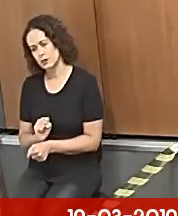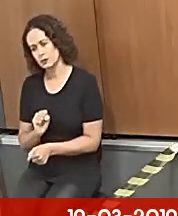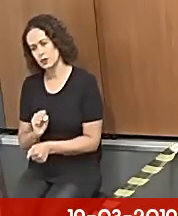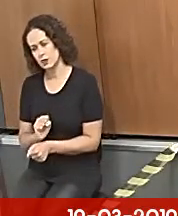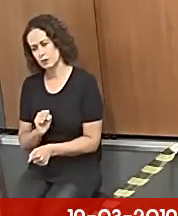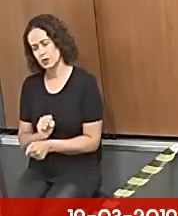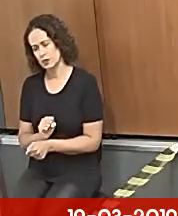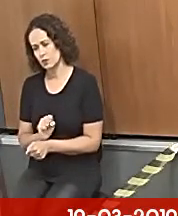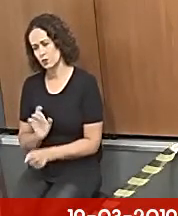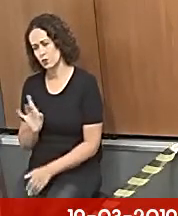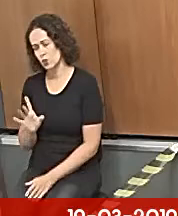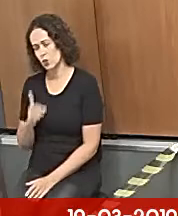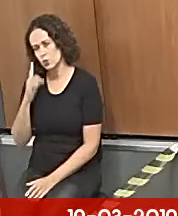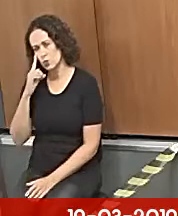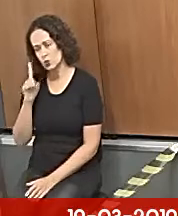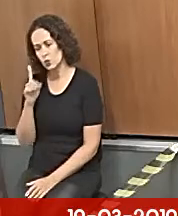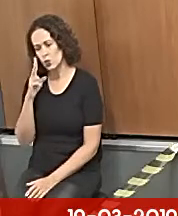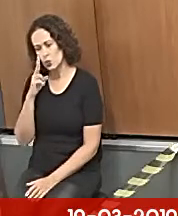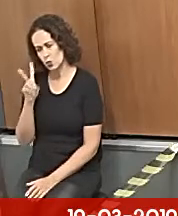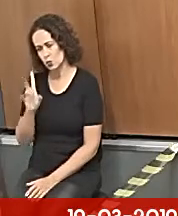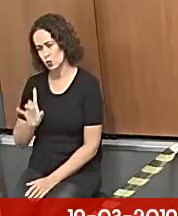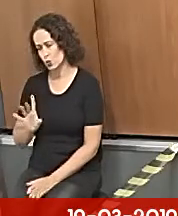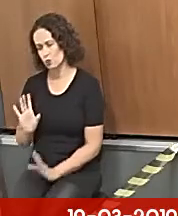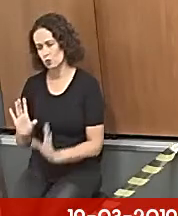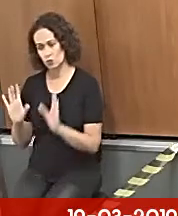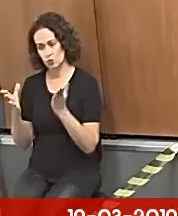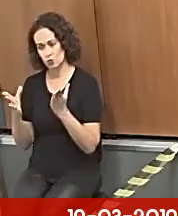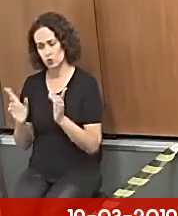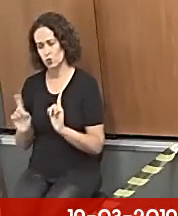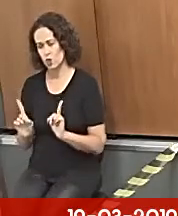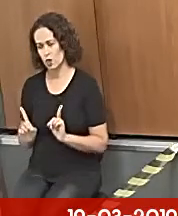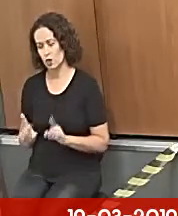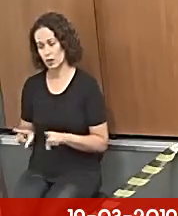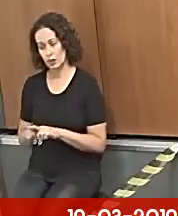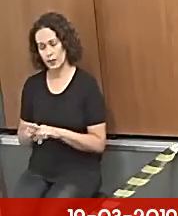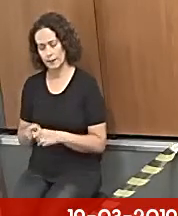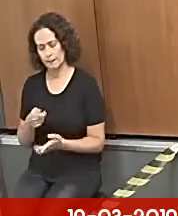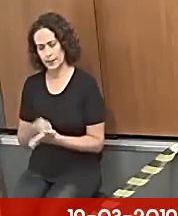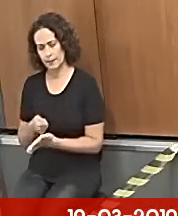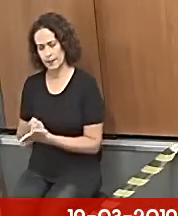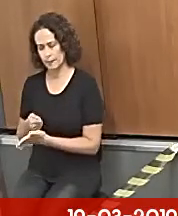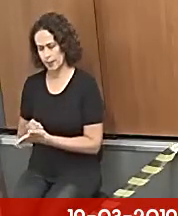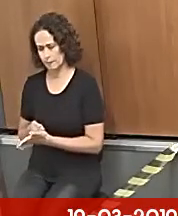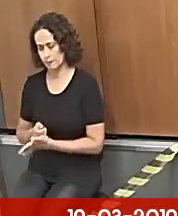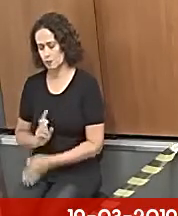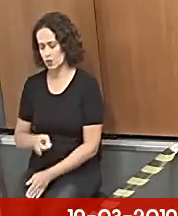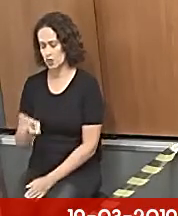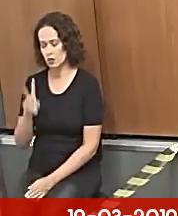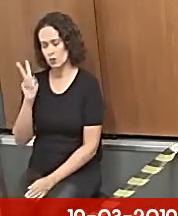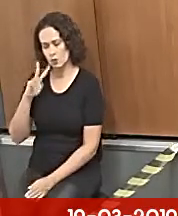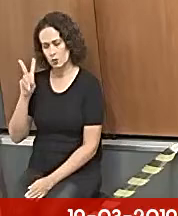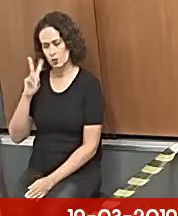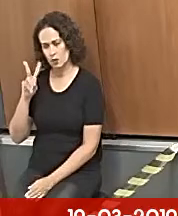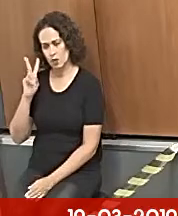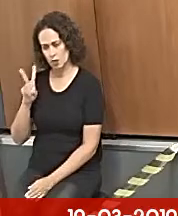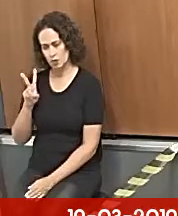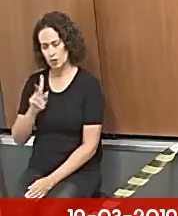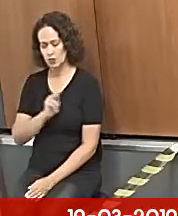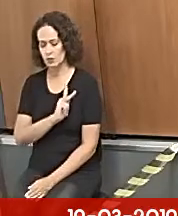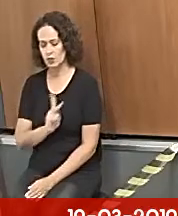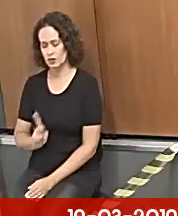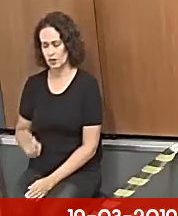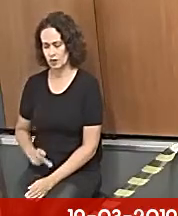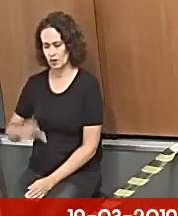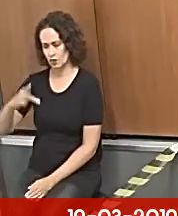nessa um dia ou dois para comemorar e também pra comprar nem eu sempre lembro do ex-presidente